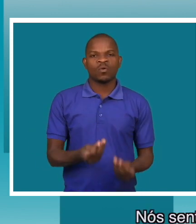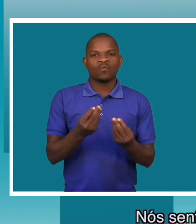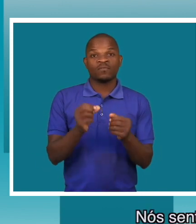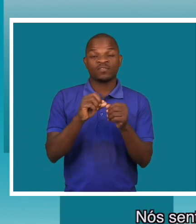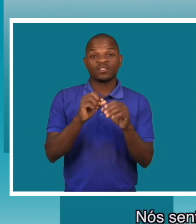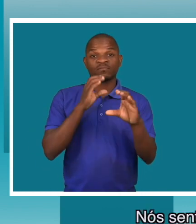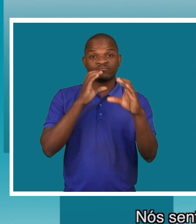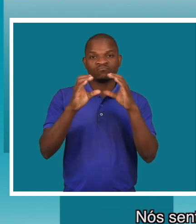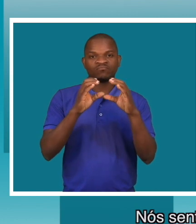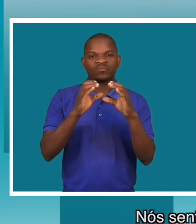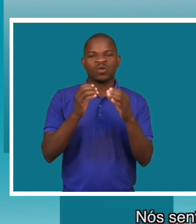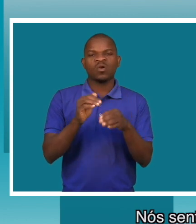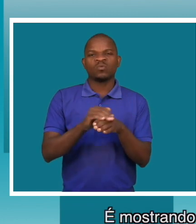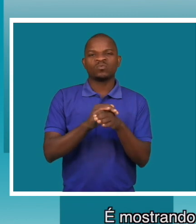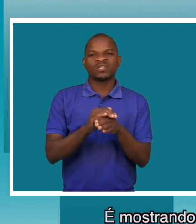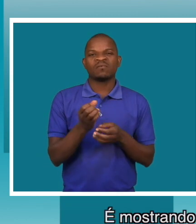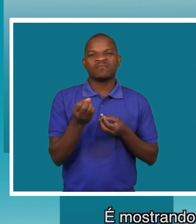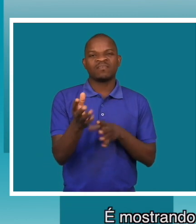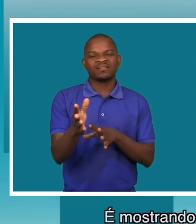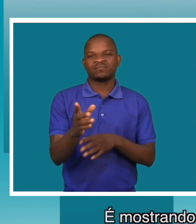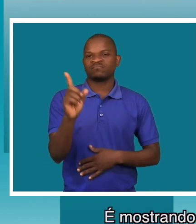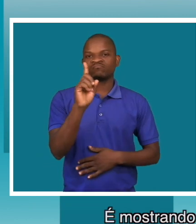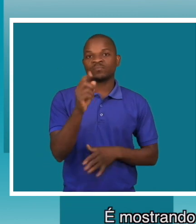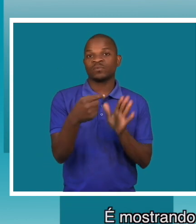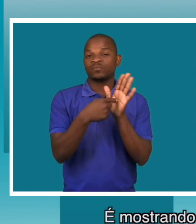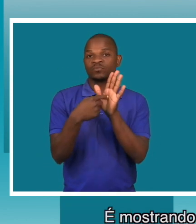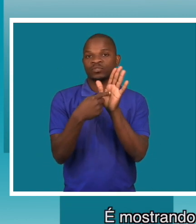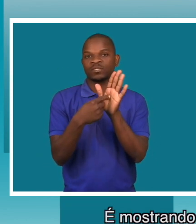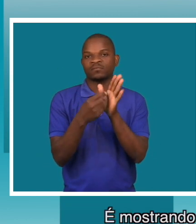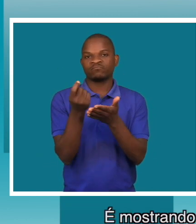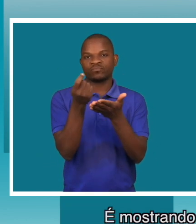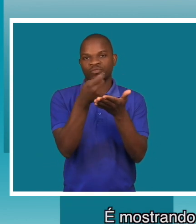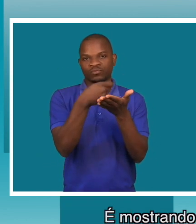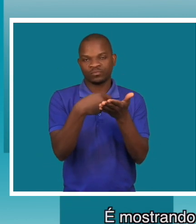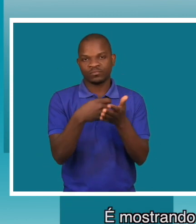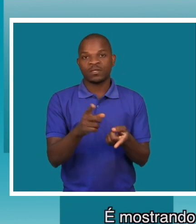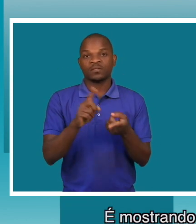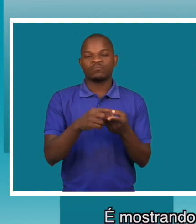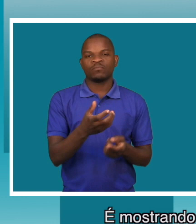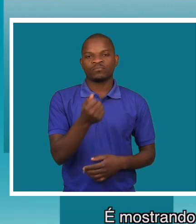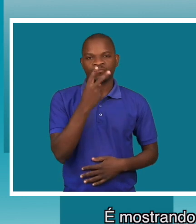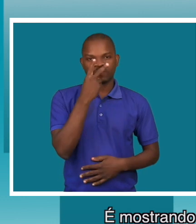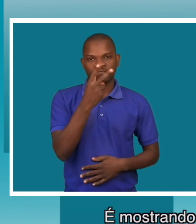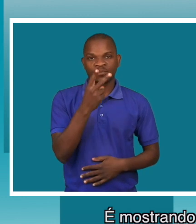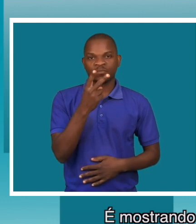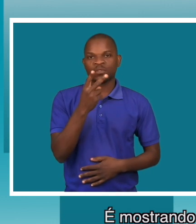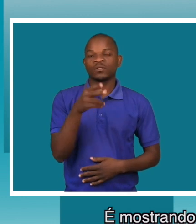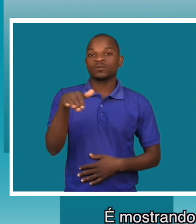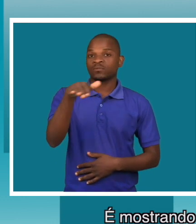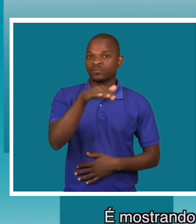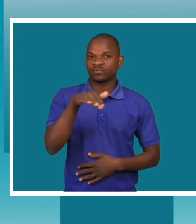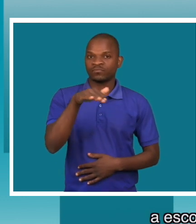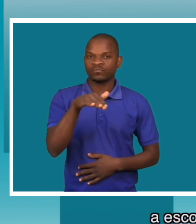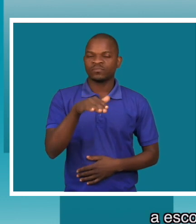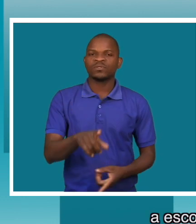formas de comunicar não é falando, é mostrando as imagens no concreto e como podemos ver, estamos numa comunidade